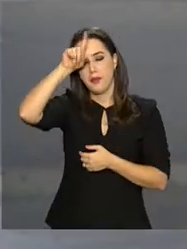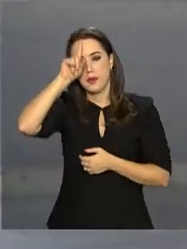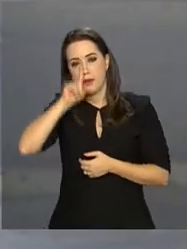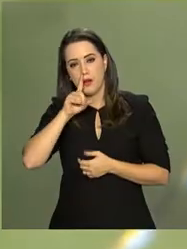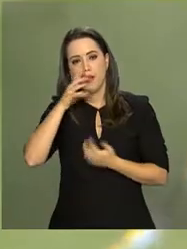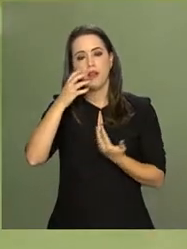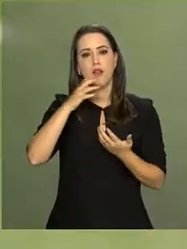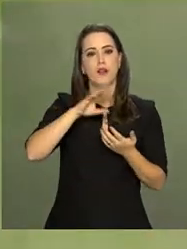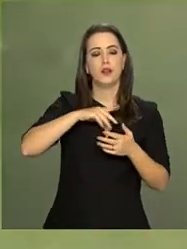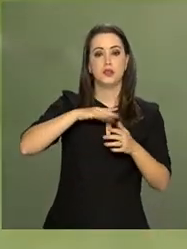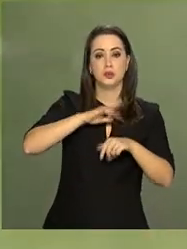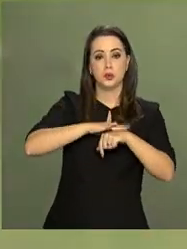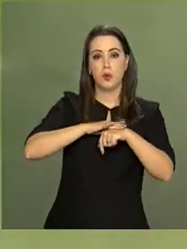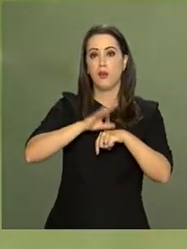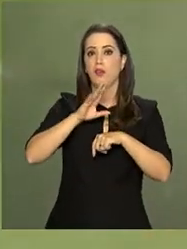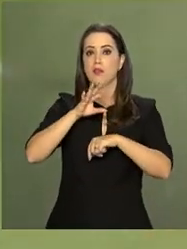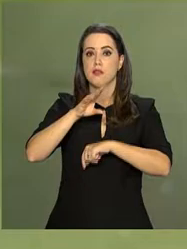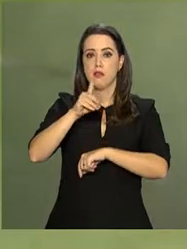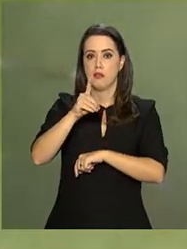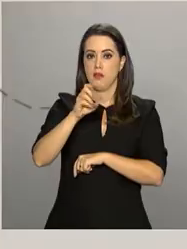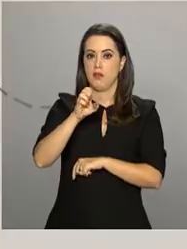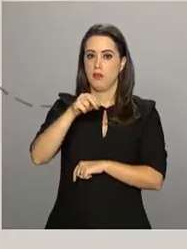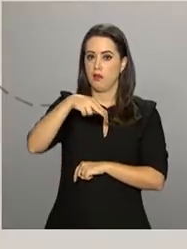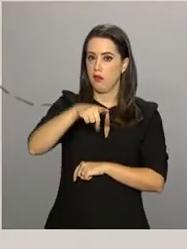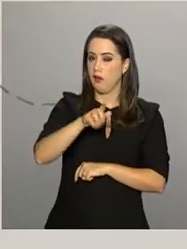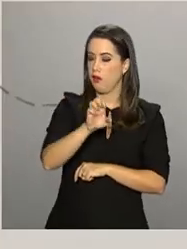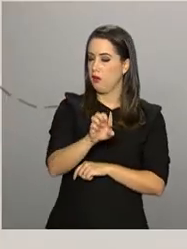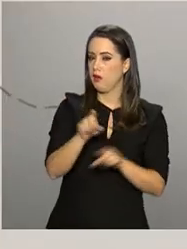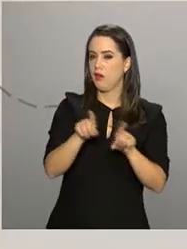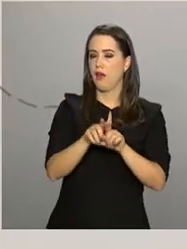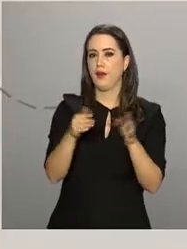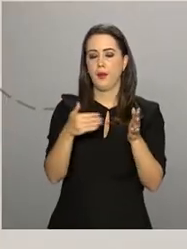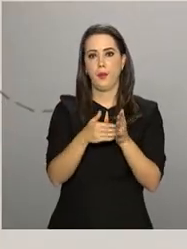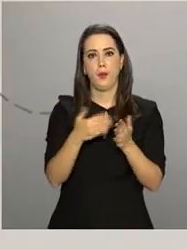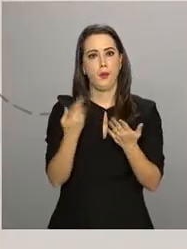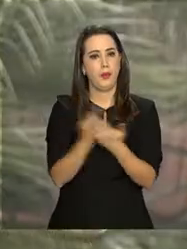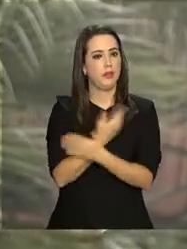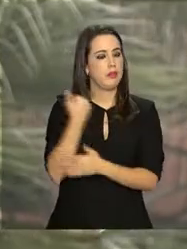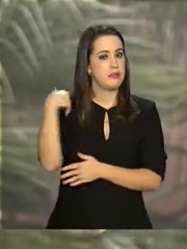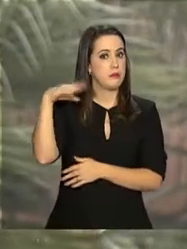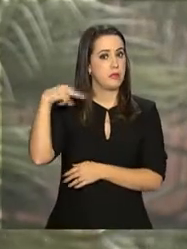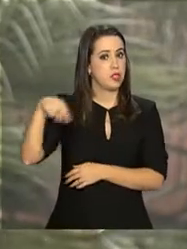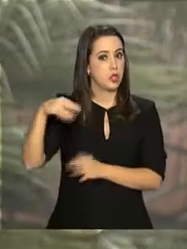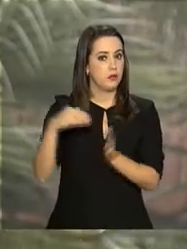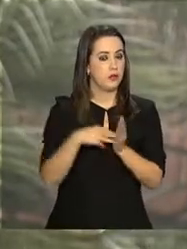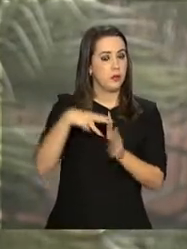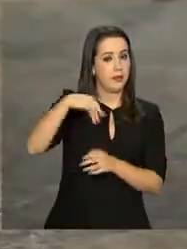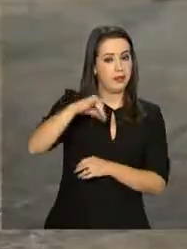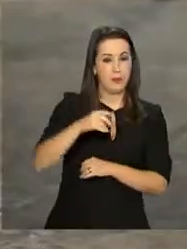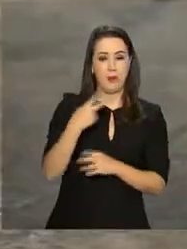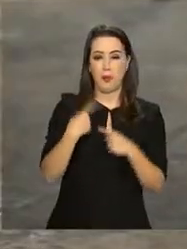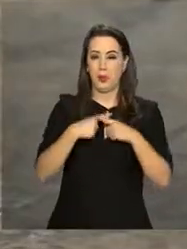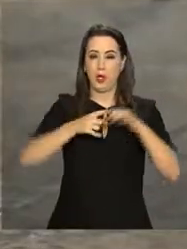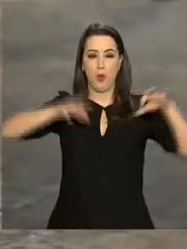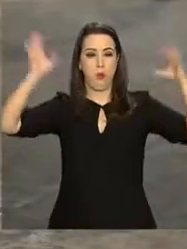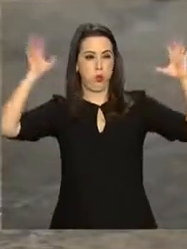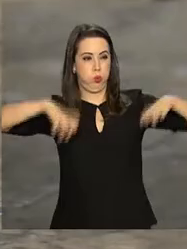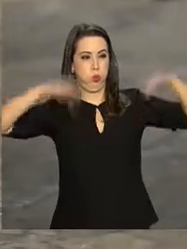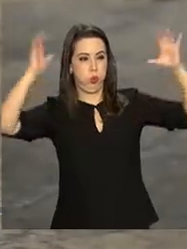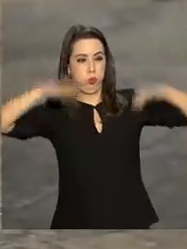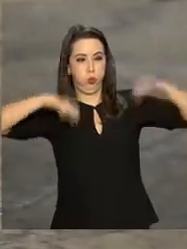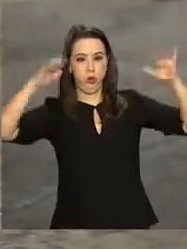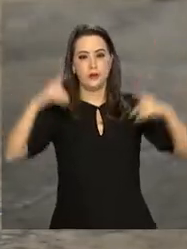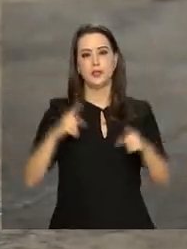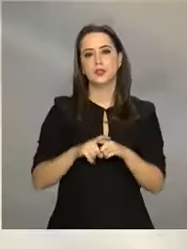chico cunha essas doenças ocorrem com mais freqüência de novembro a maio quando chove mais no país chuvas e